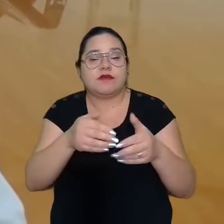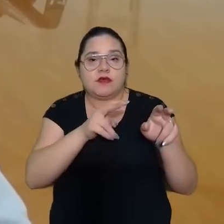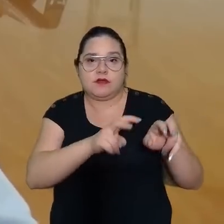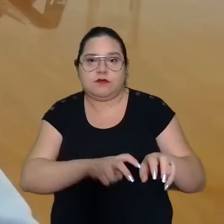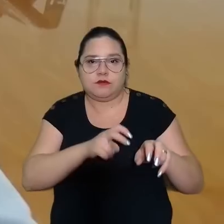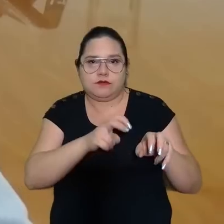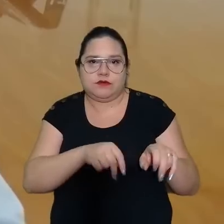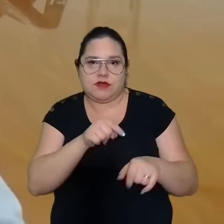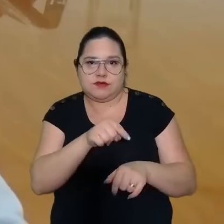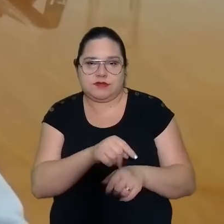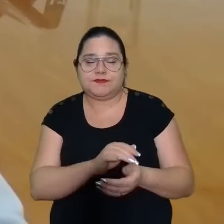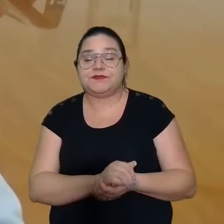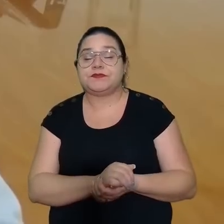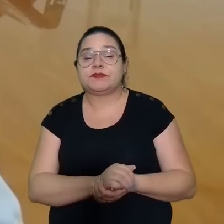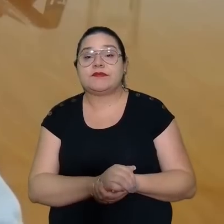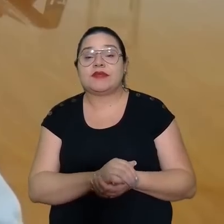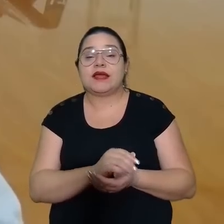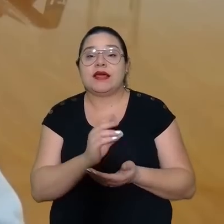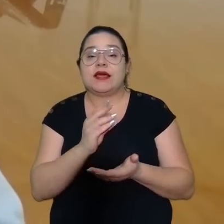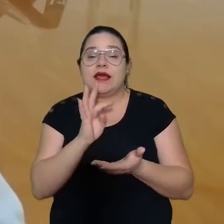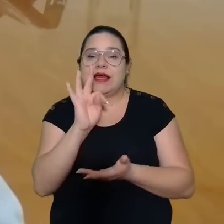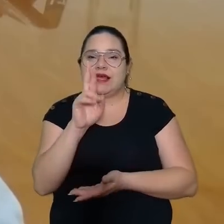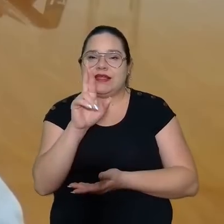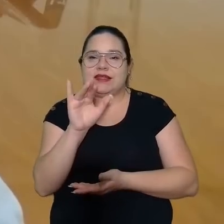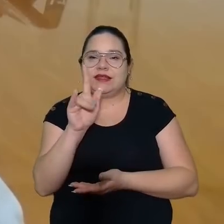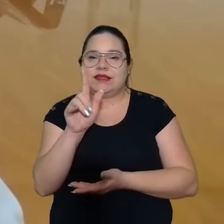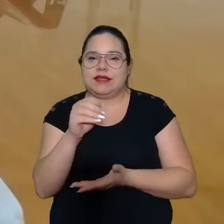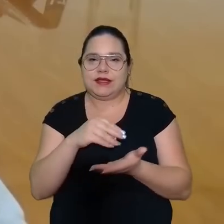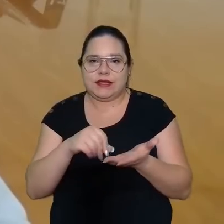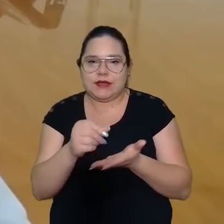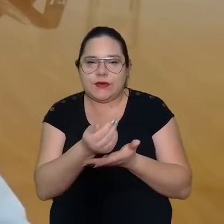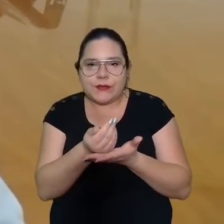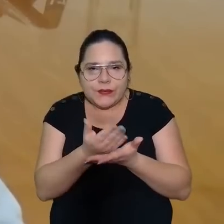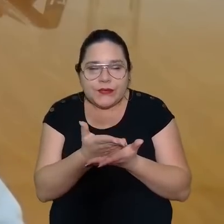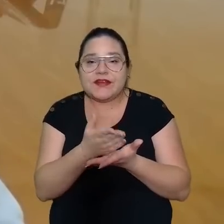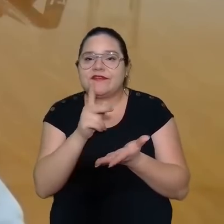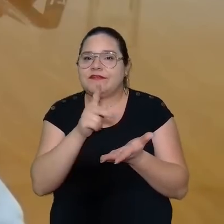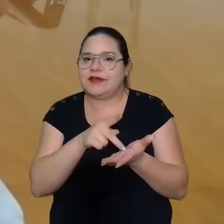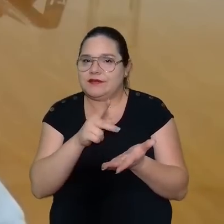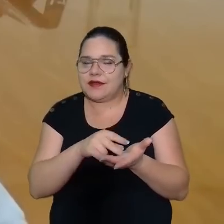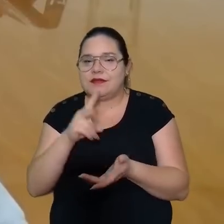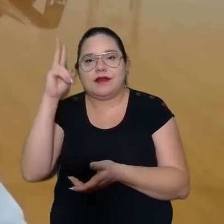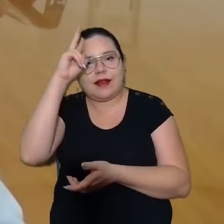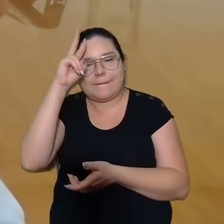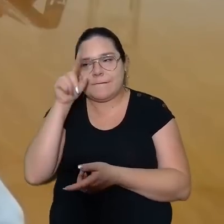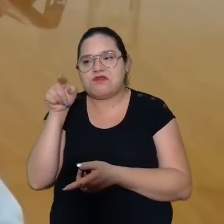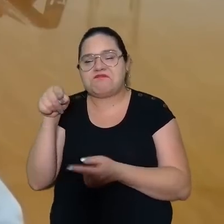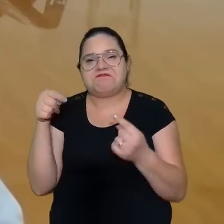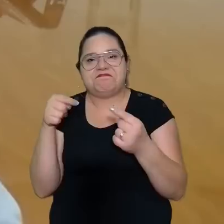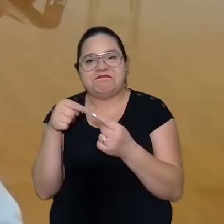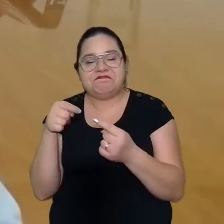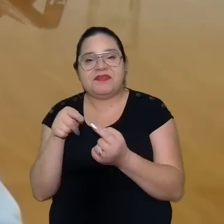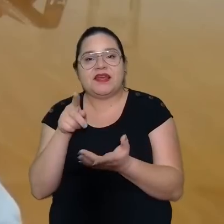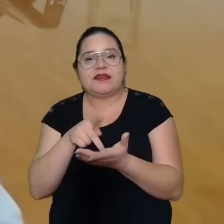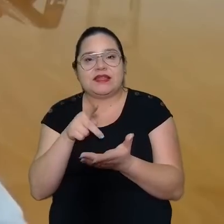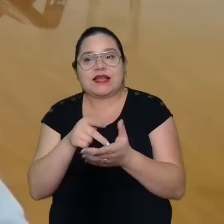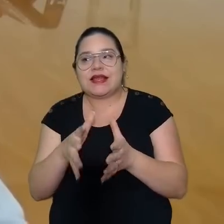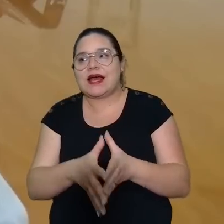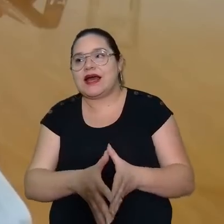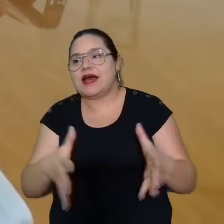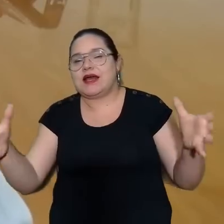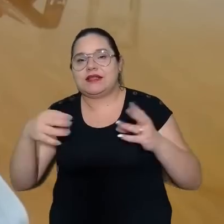O trigo foi muito bem lembrado. O trigo, realmente, nós temos uma grande área de trigo,